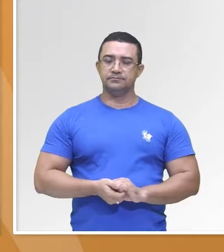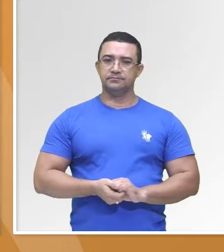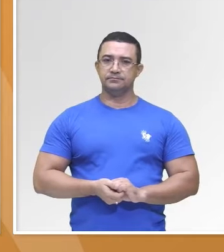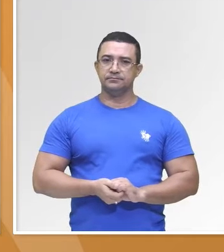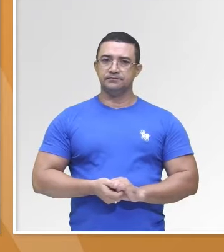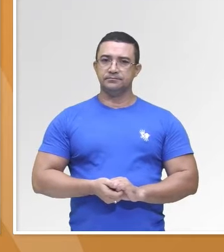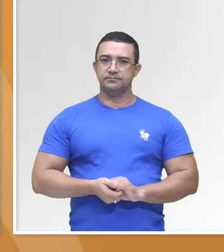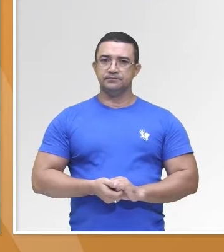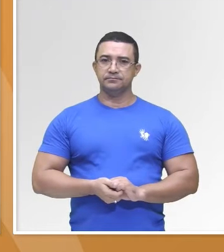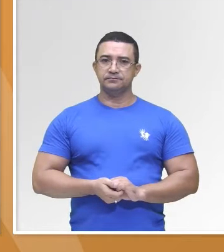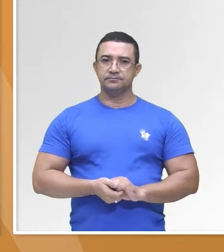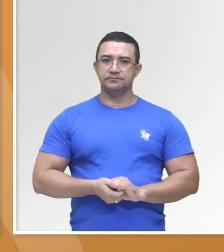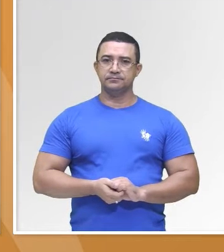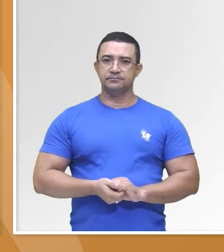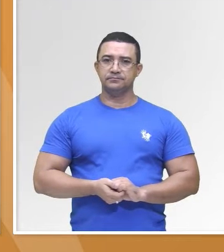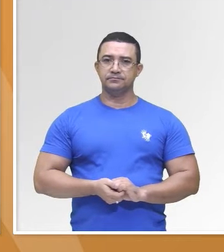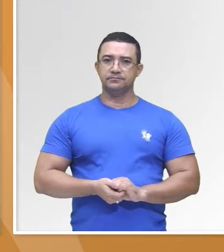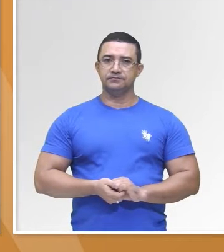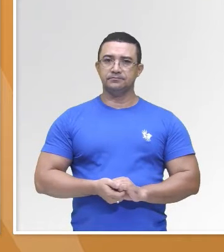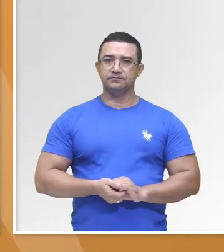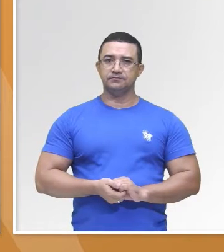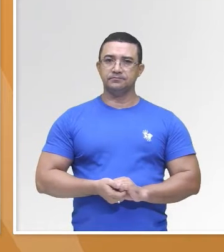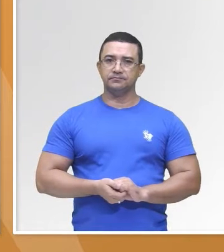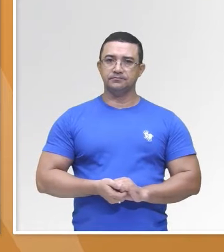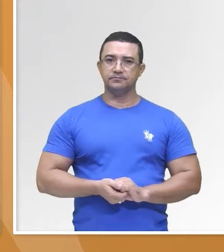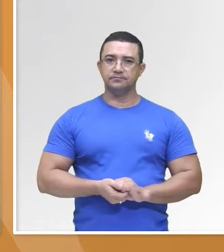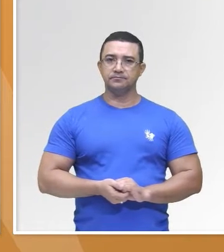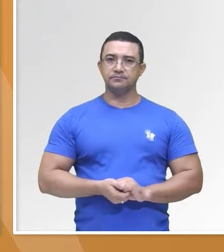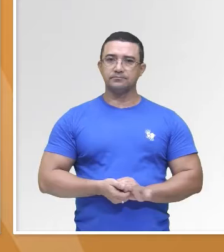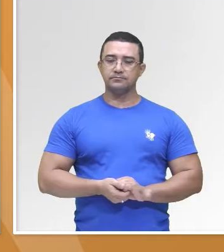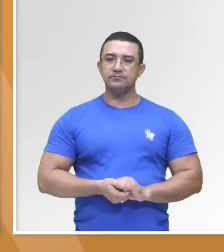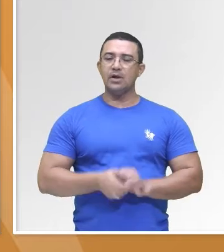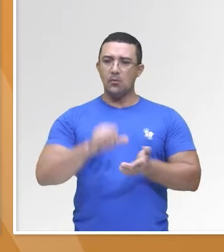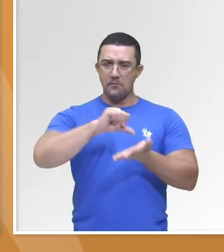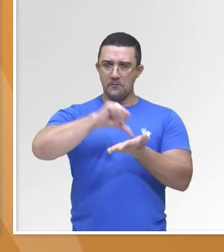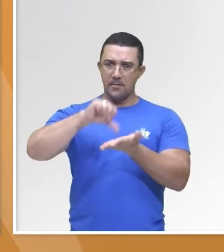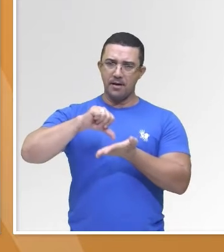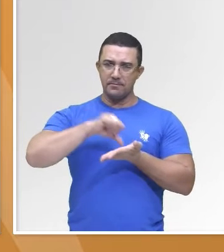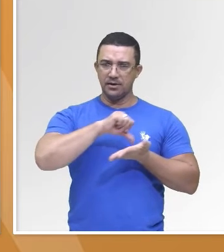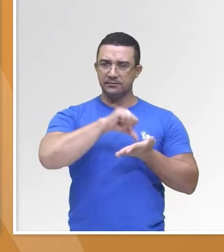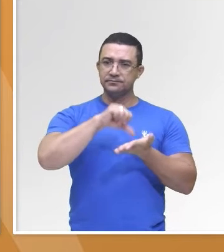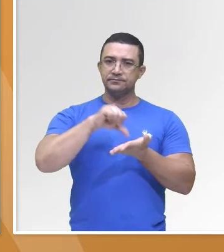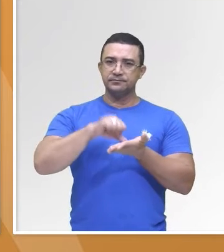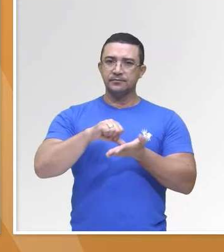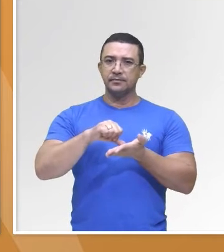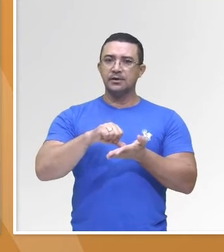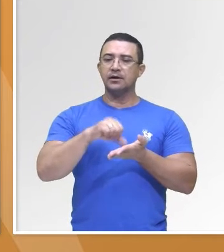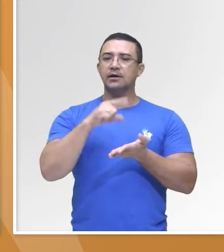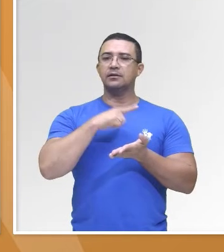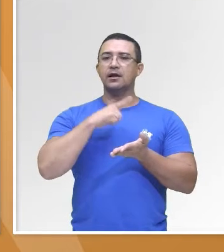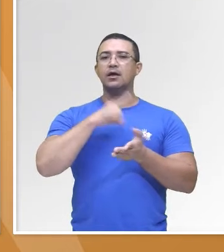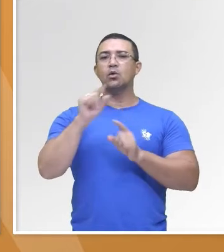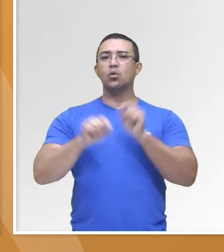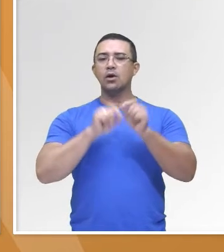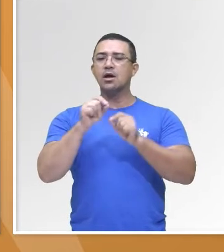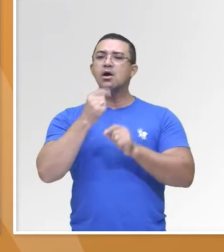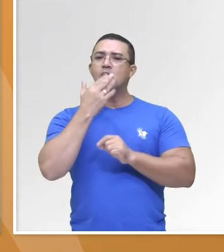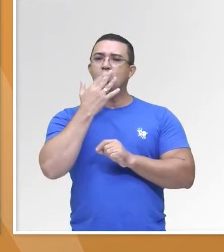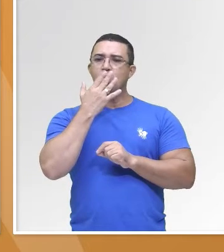demográfica, tá? Então, olha só, esse mapa, né? Ele tem essa predominância dessa